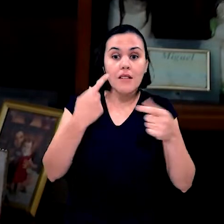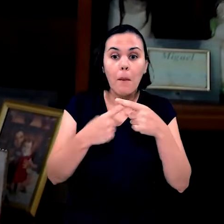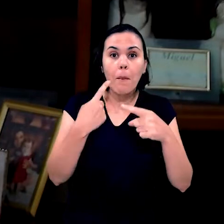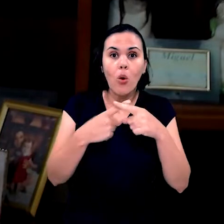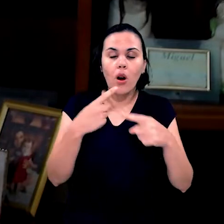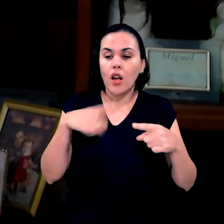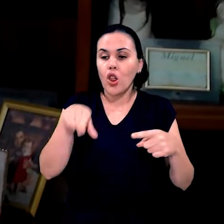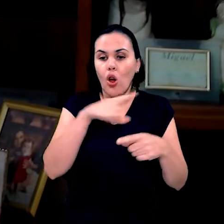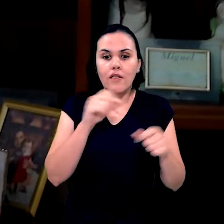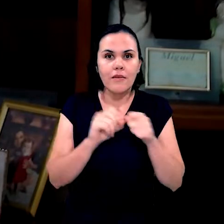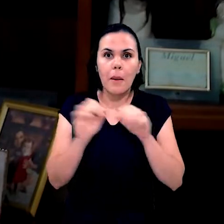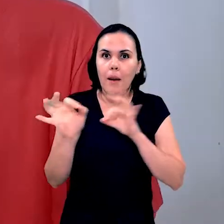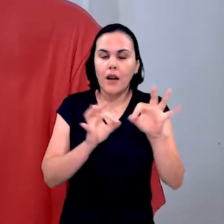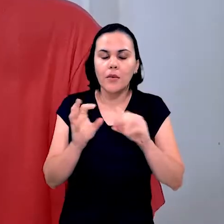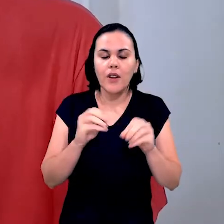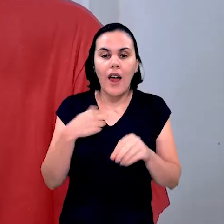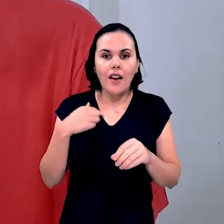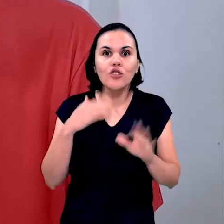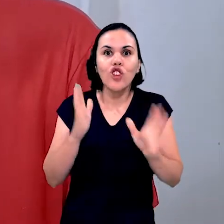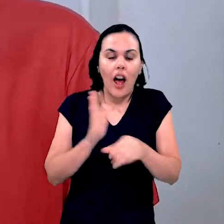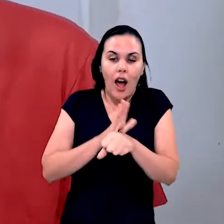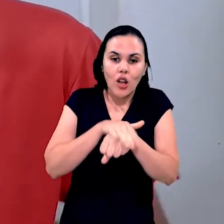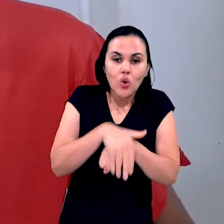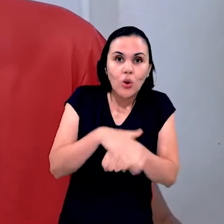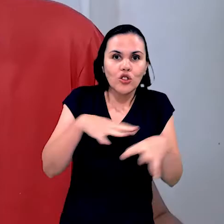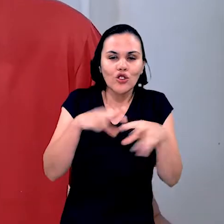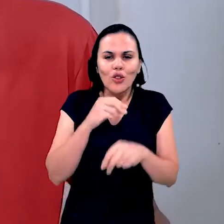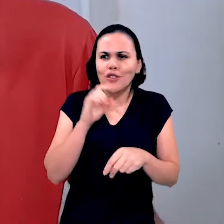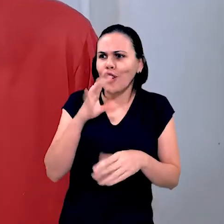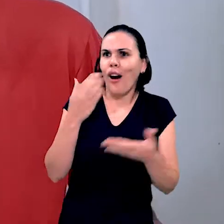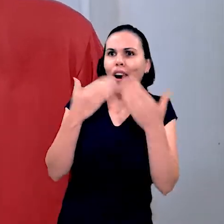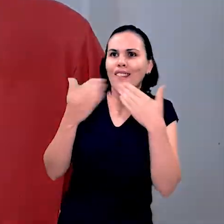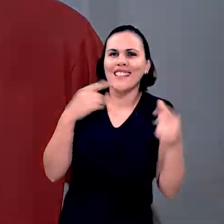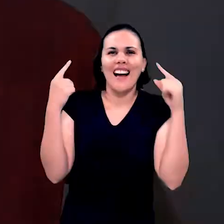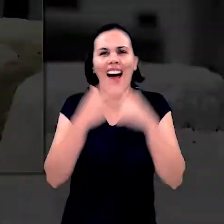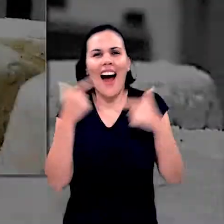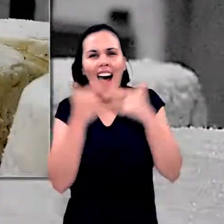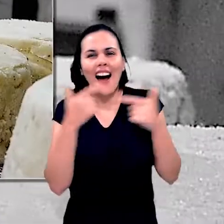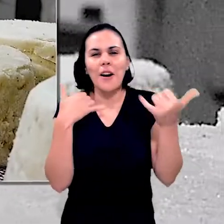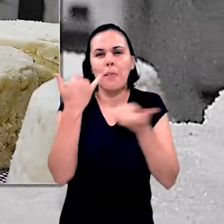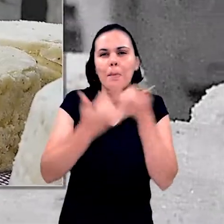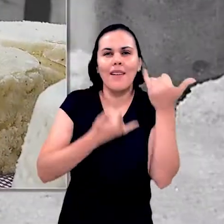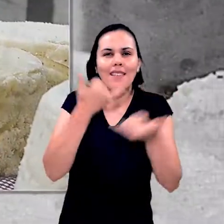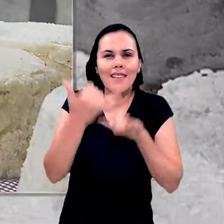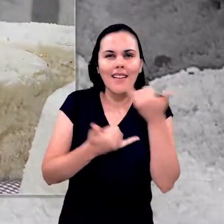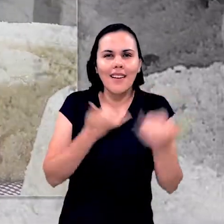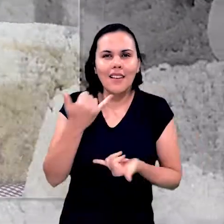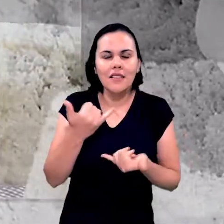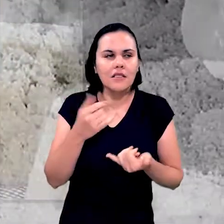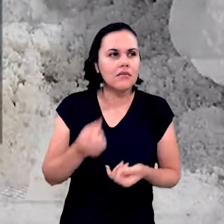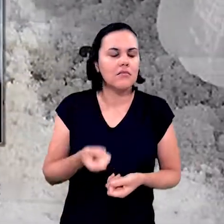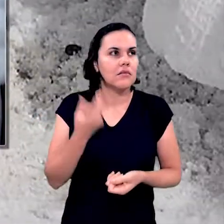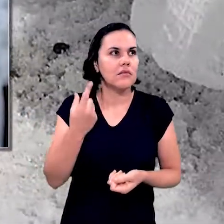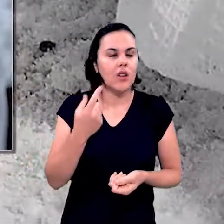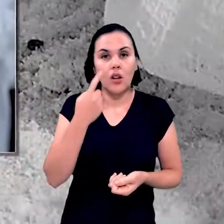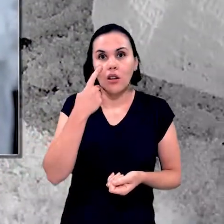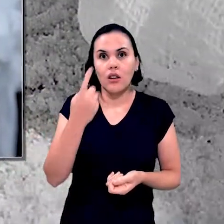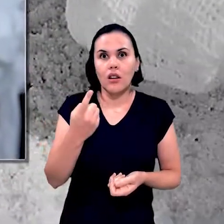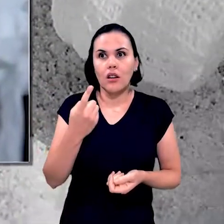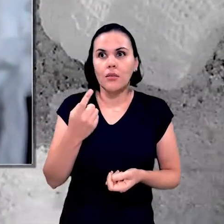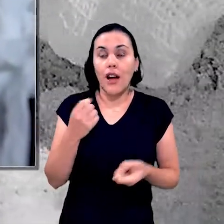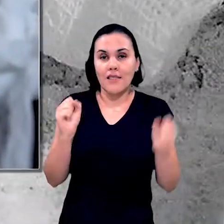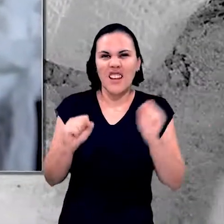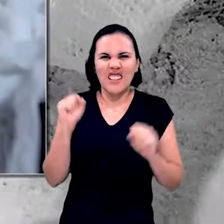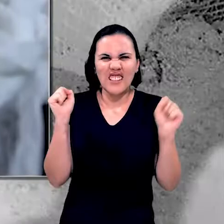é muito cuscuz que a gente cozinha, viu? Inclusive, eu já virei à noite muitas vezes lá conversando com o pessoal da cozinha, dando risada, brincando. Dali a pouco,